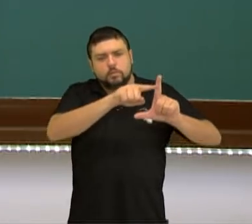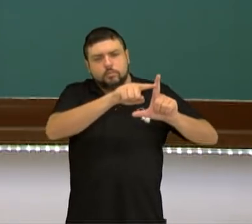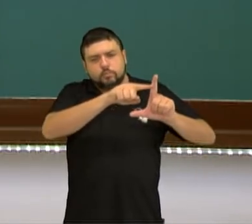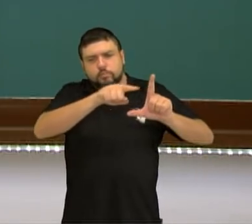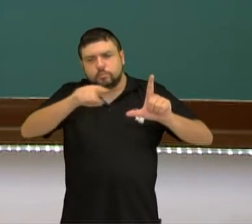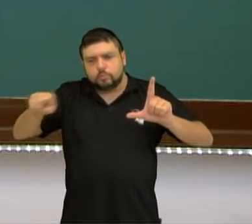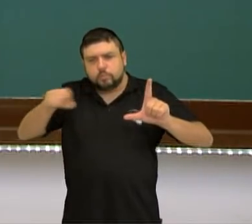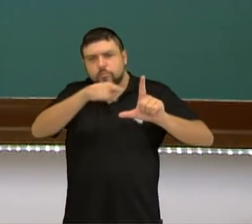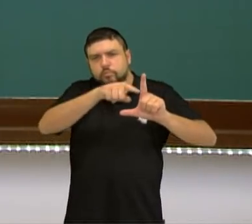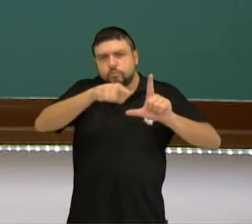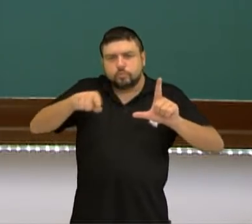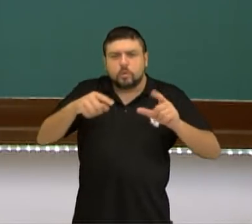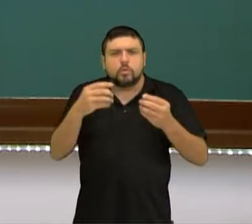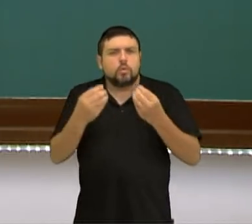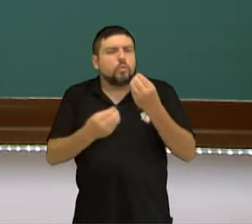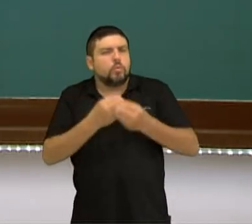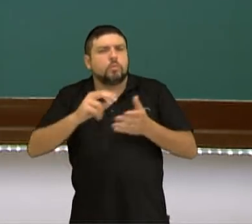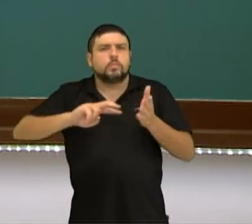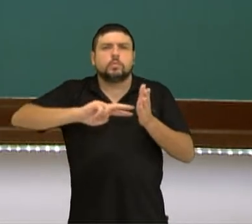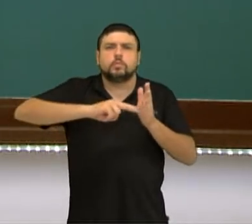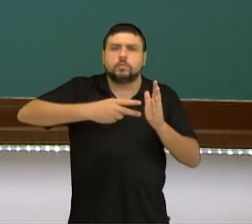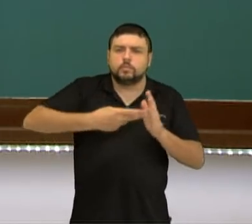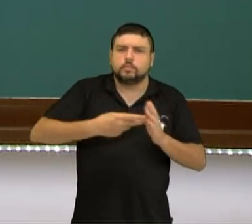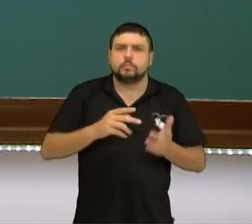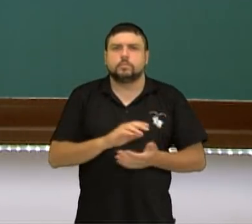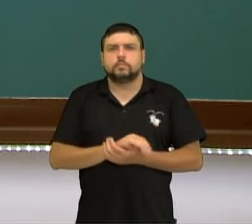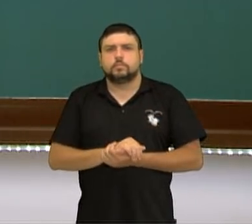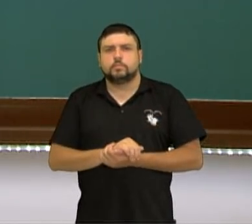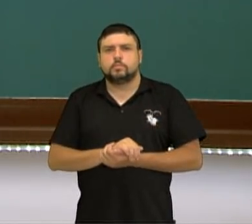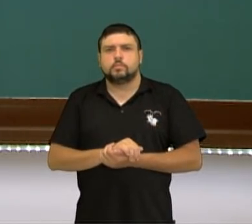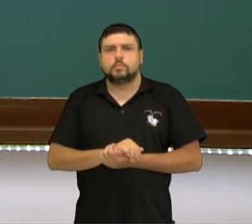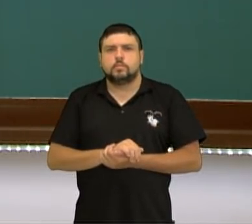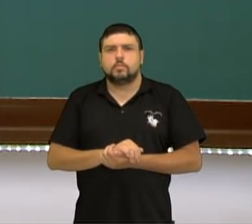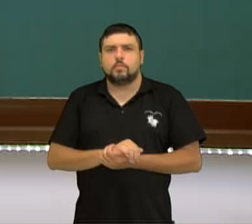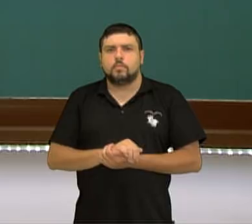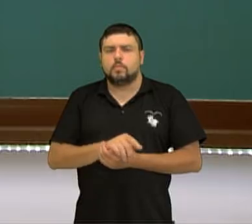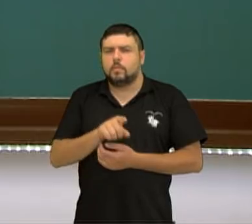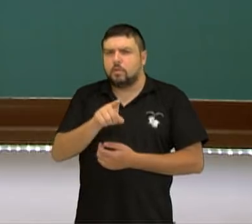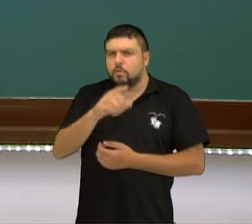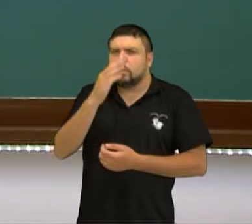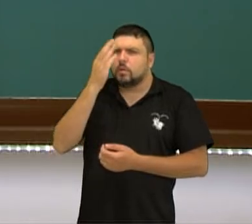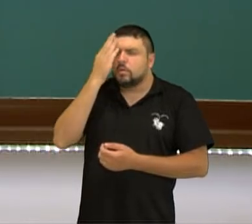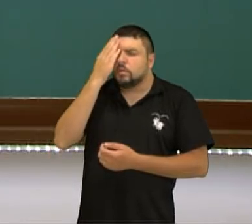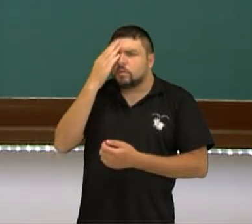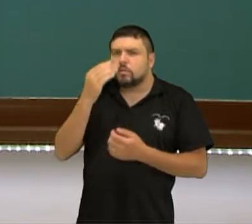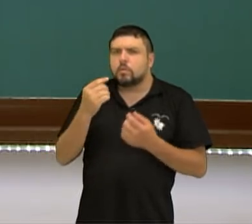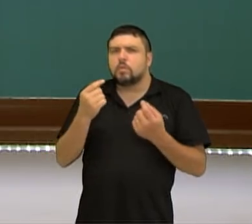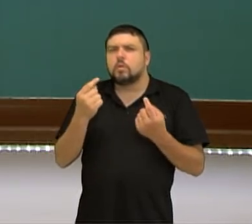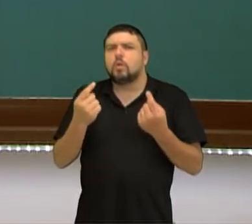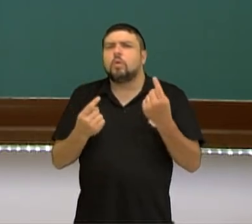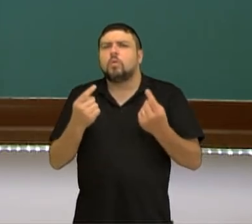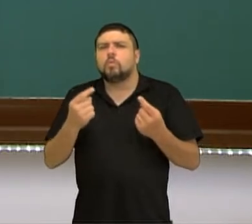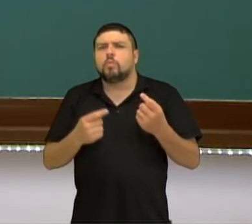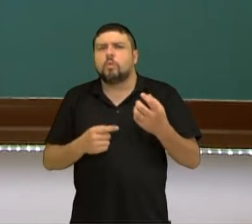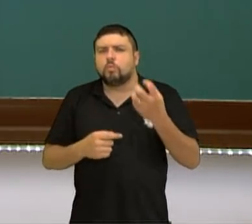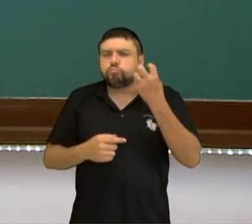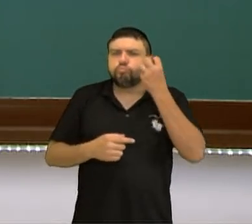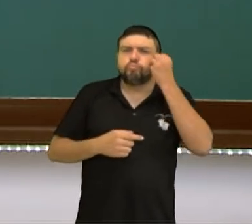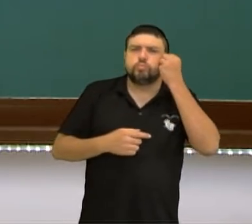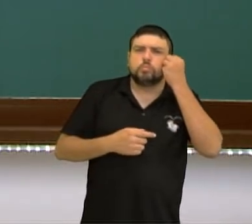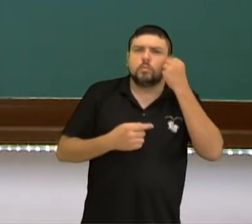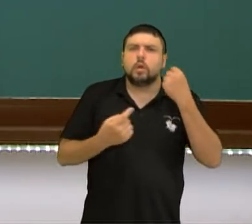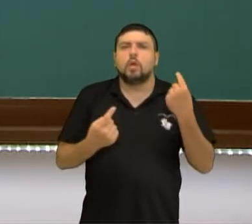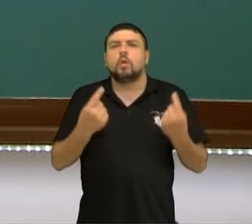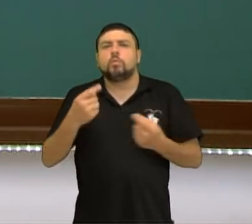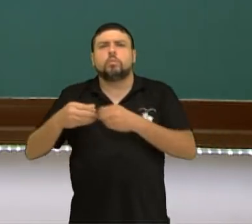cada linha, o que ela está representando também. Você saberia identificar quais linhas representariam o lucro e o prejuízo no gráfico